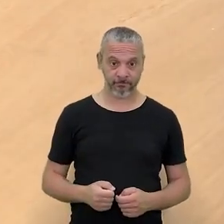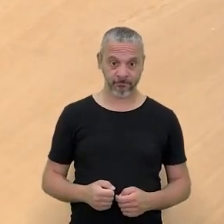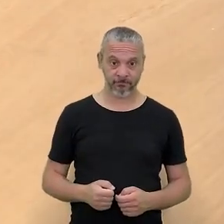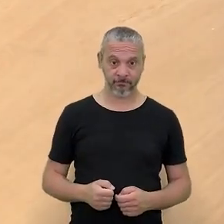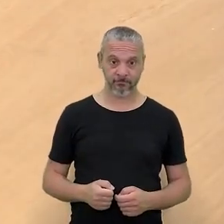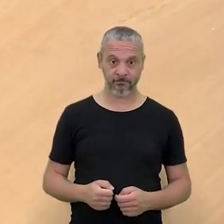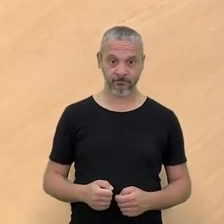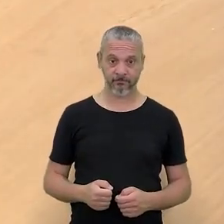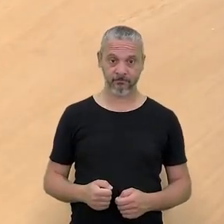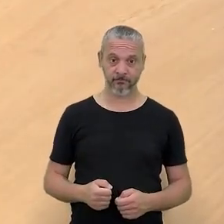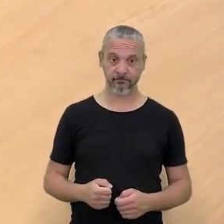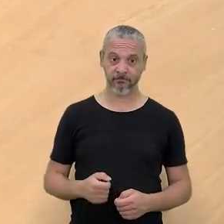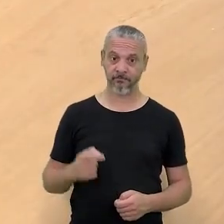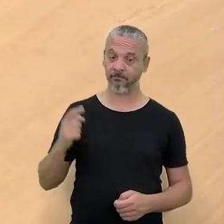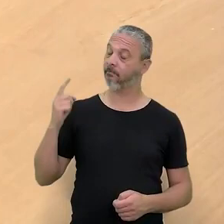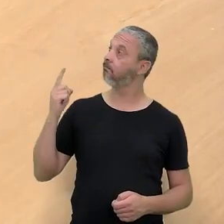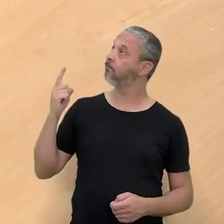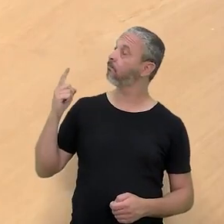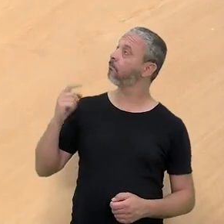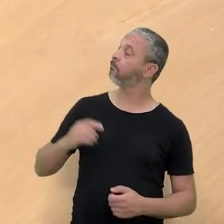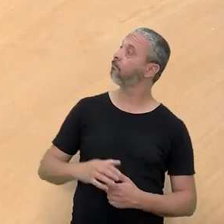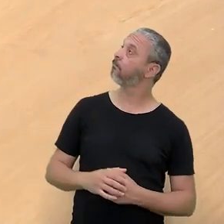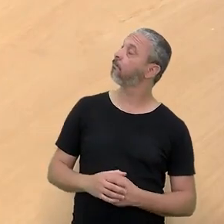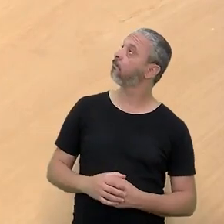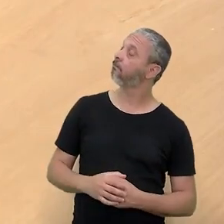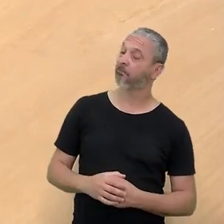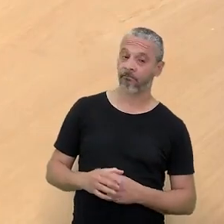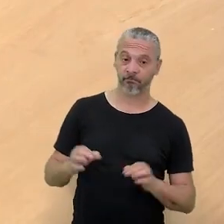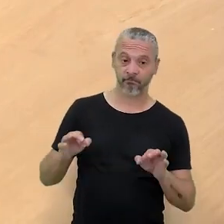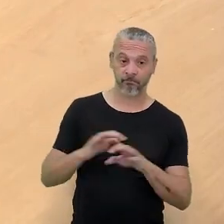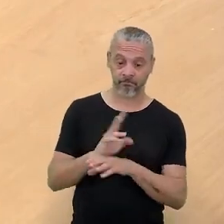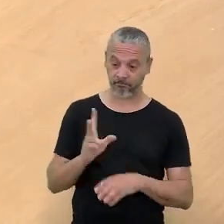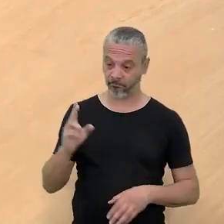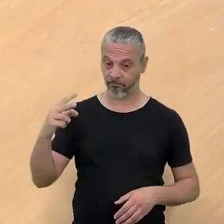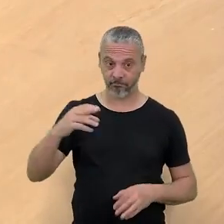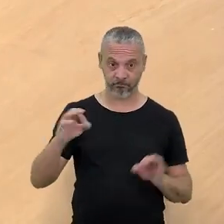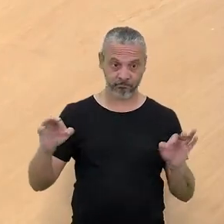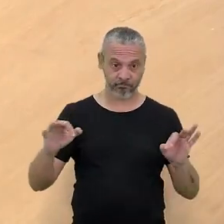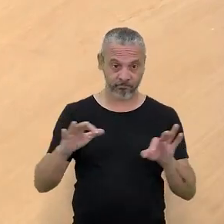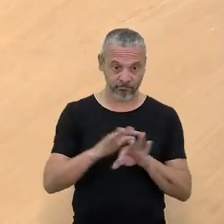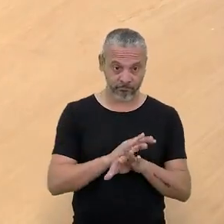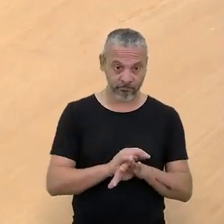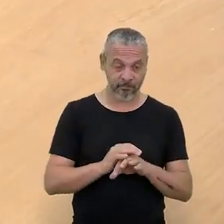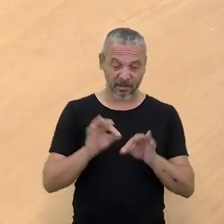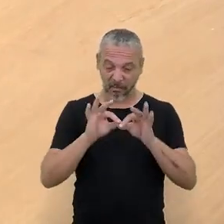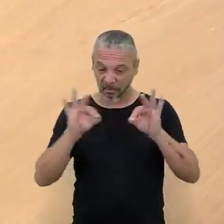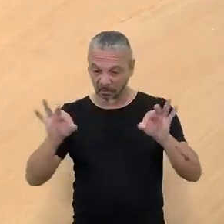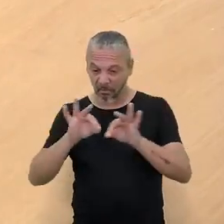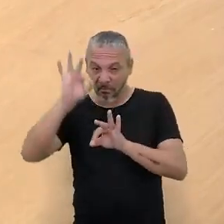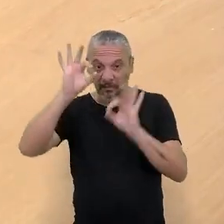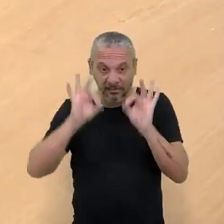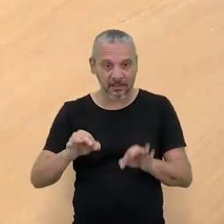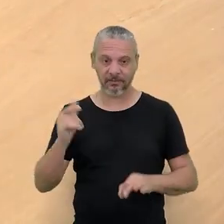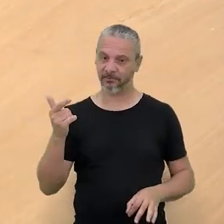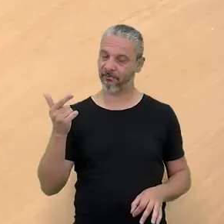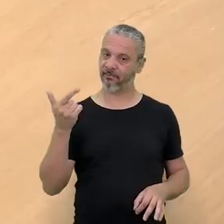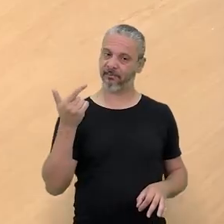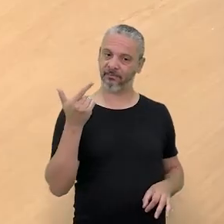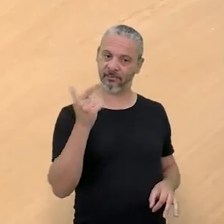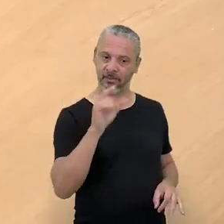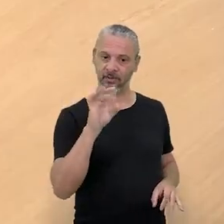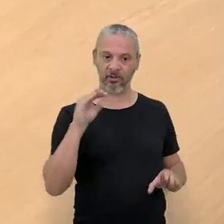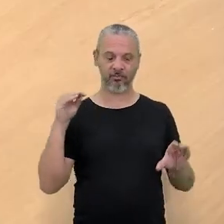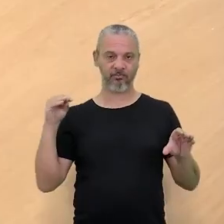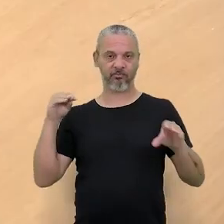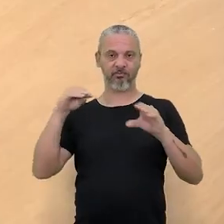colocar na nossa caixa, tá? Cortei aqui, ó. Não tem uma medida em específico desse buraquinho. É só